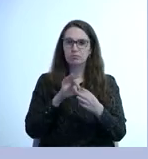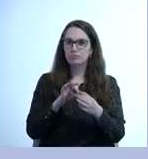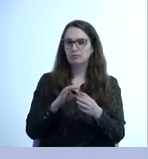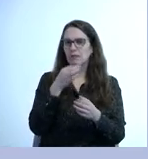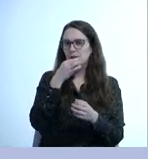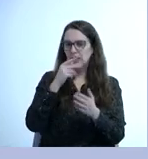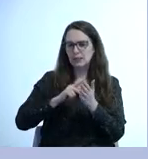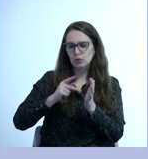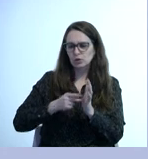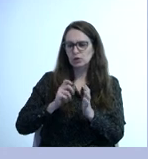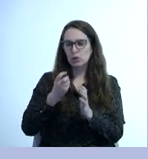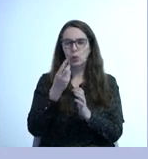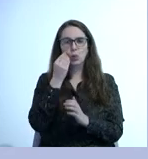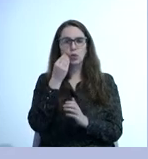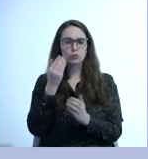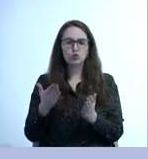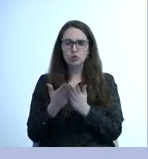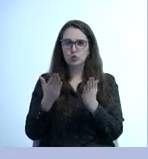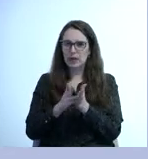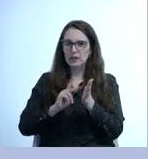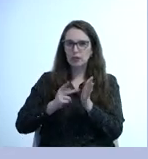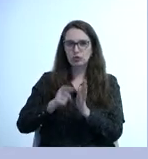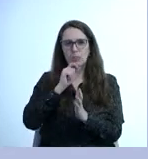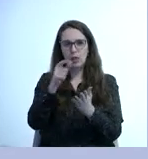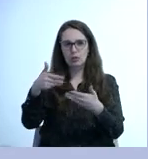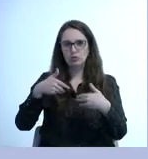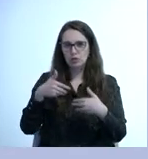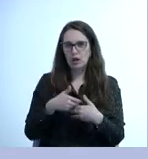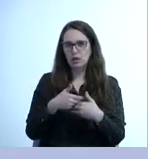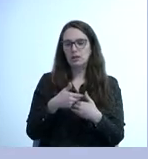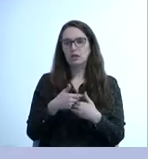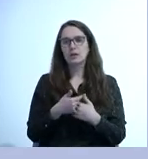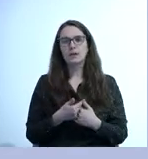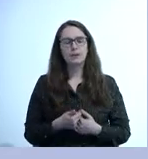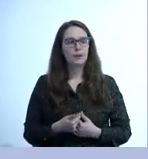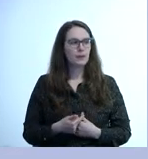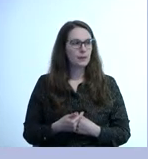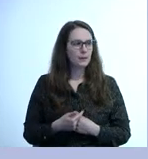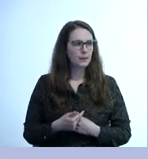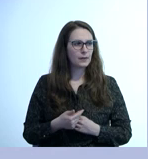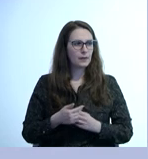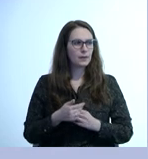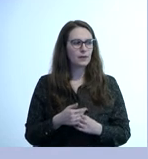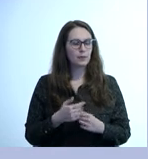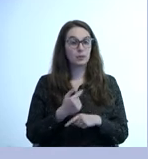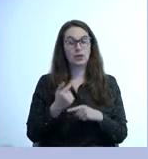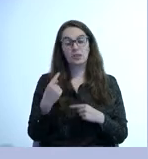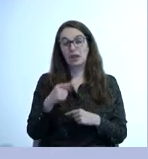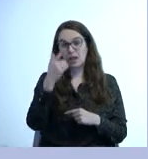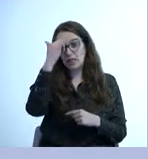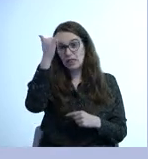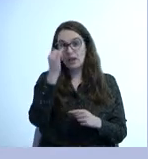do uso da tecnologia, da procura do estudo da tecnologia, para, na verdade, ser completamente livre. É assim, uma ideia maravilhosa, que